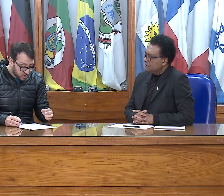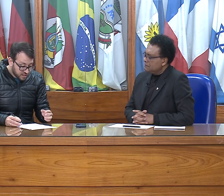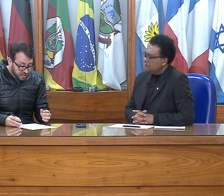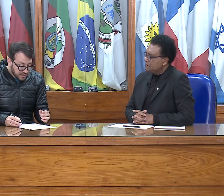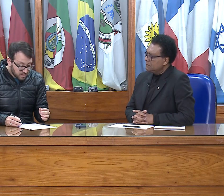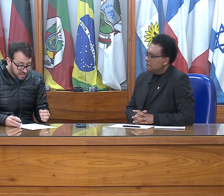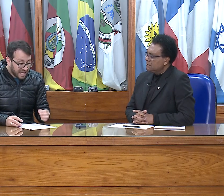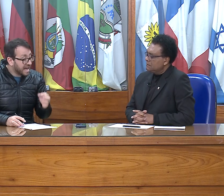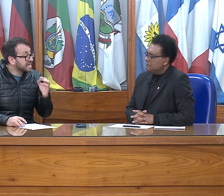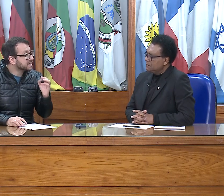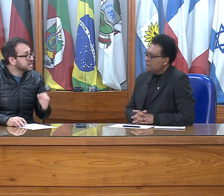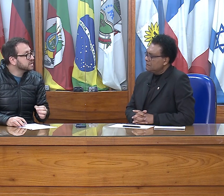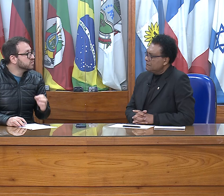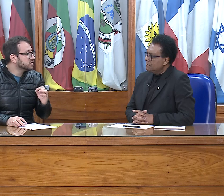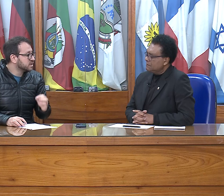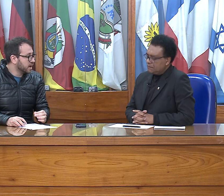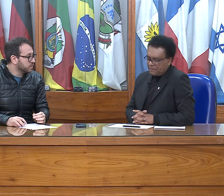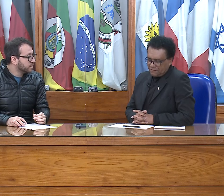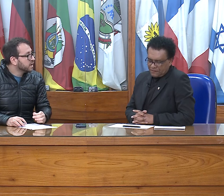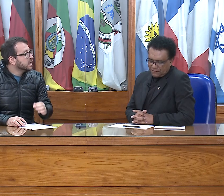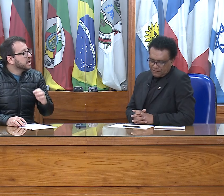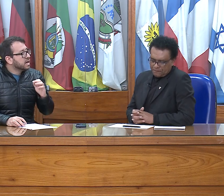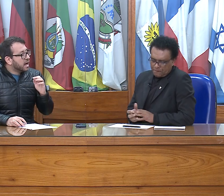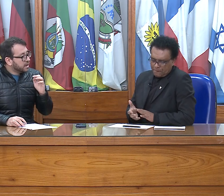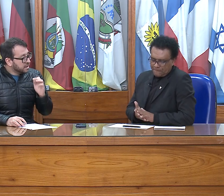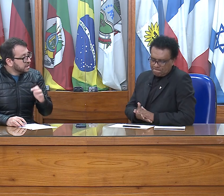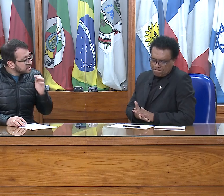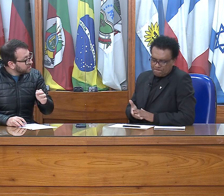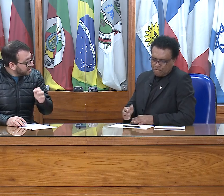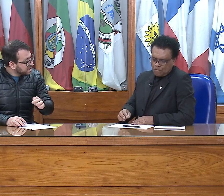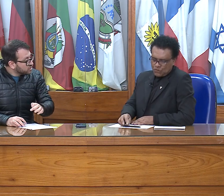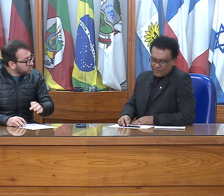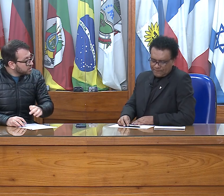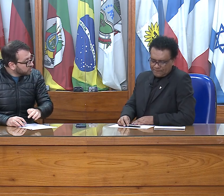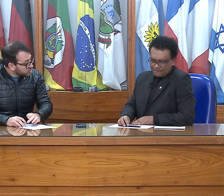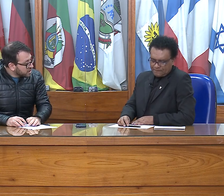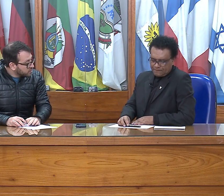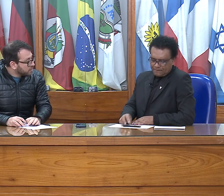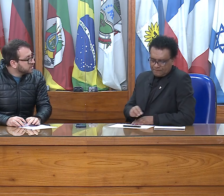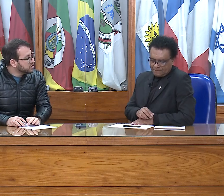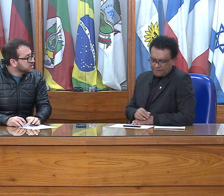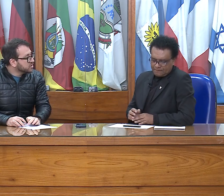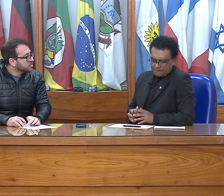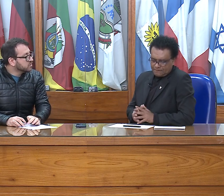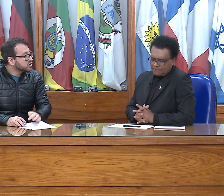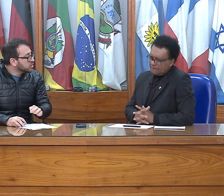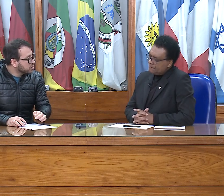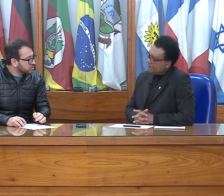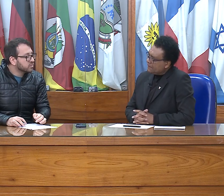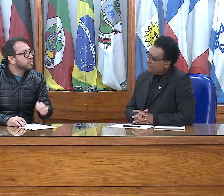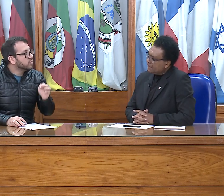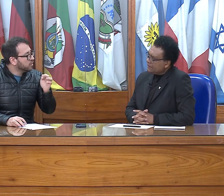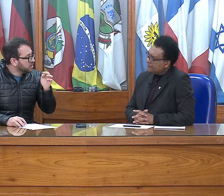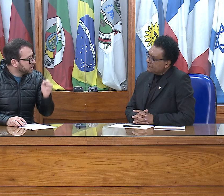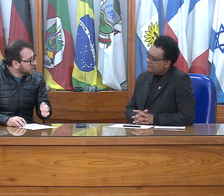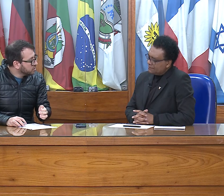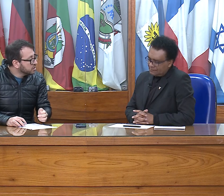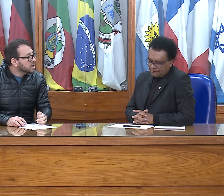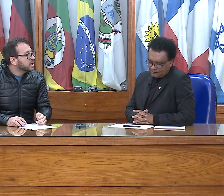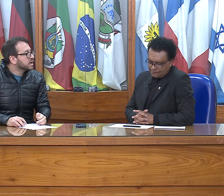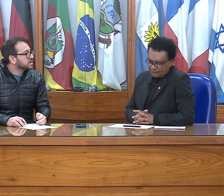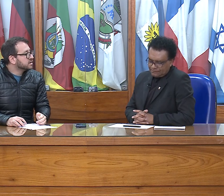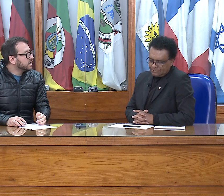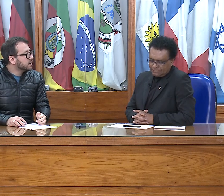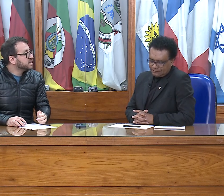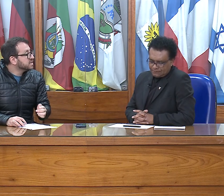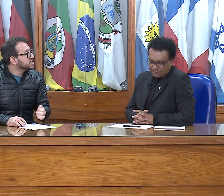semana né adquirir a semana racismo zero antes de falar daí sobre o projeto provavelmente dito como o senhor um homem negro